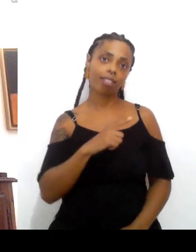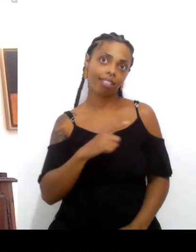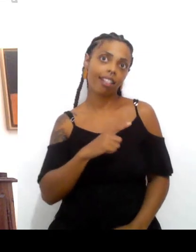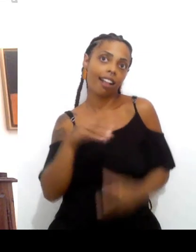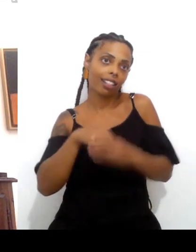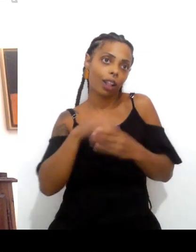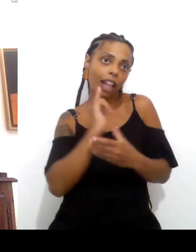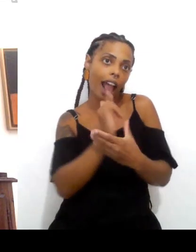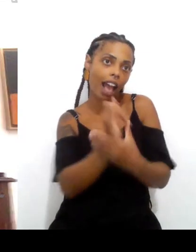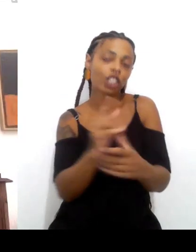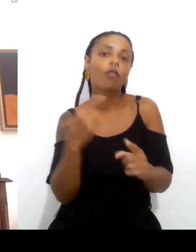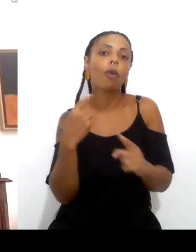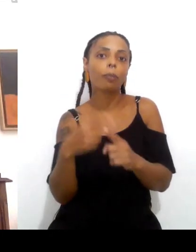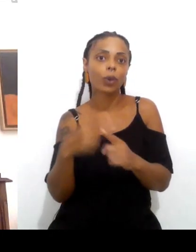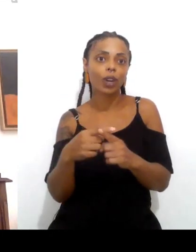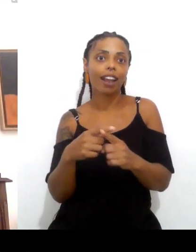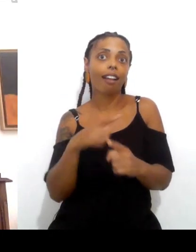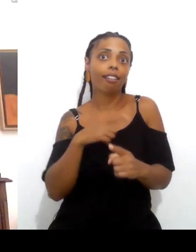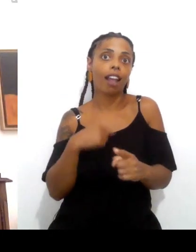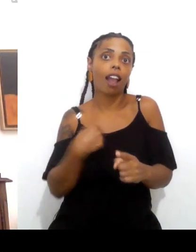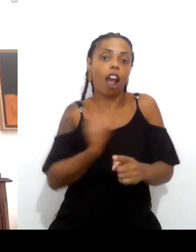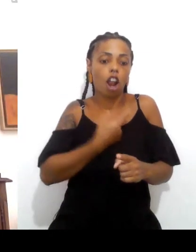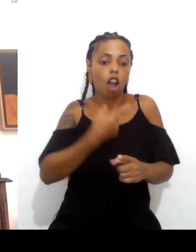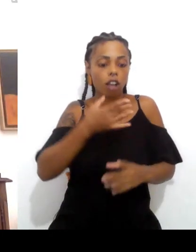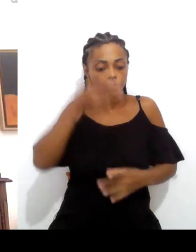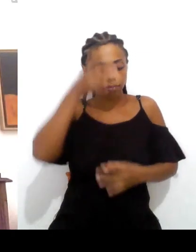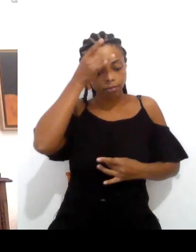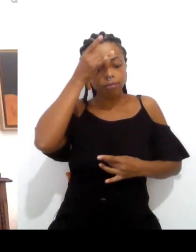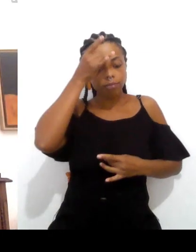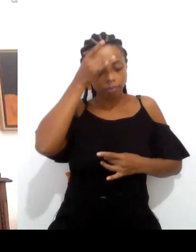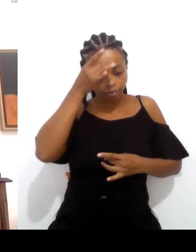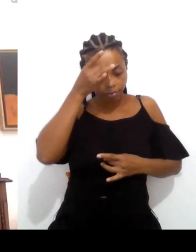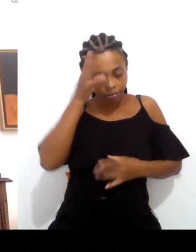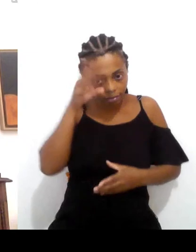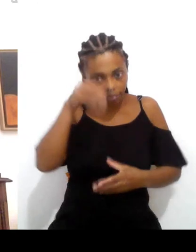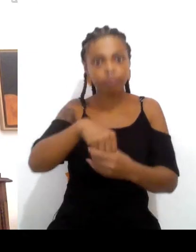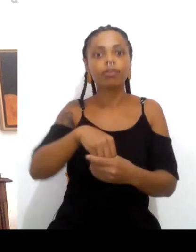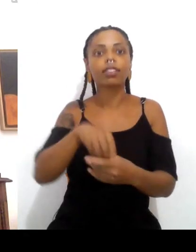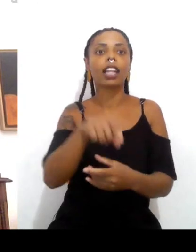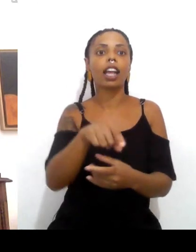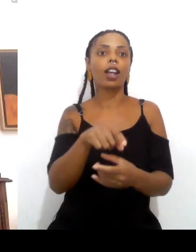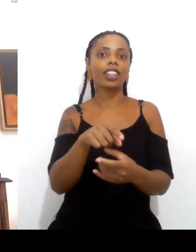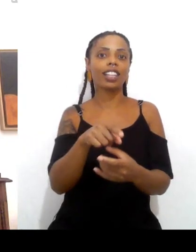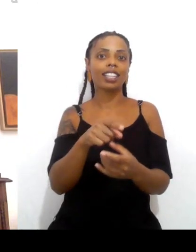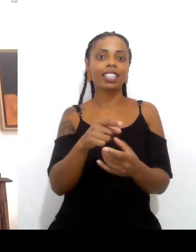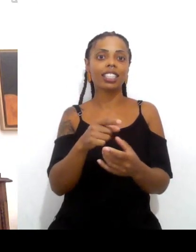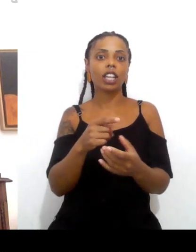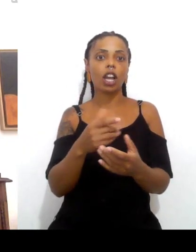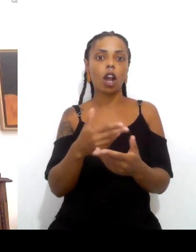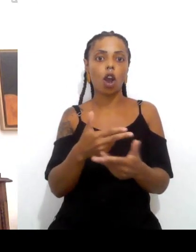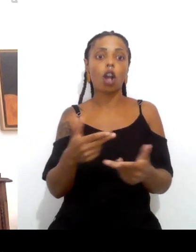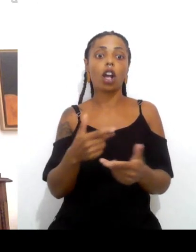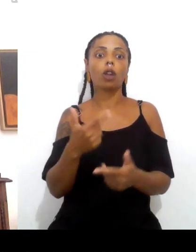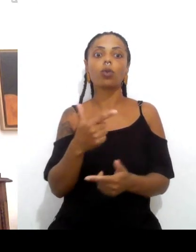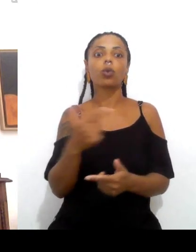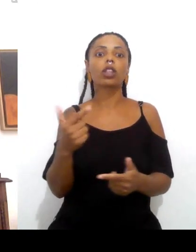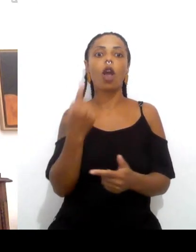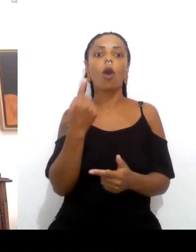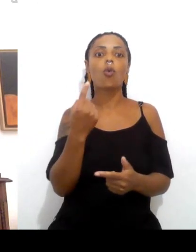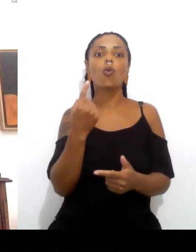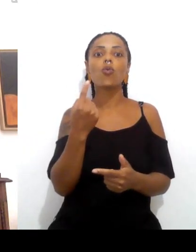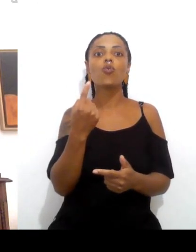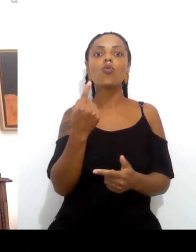porque entra a nossa personalidade não existe um fato absoluto nós sempre estamos falando da nossa